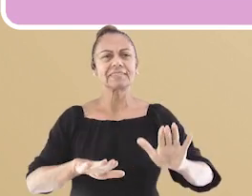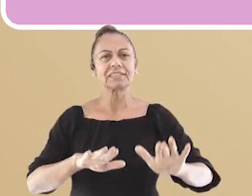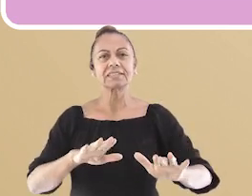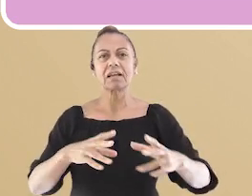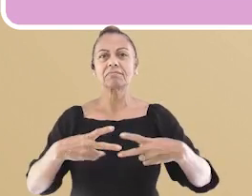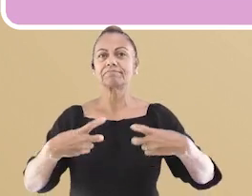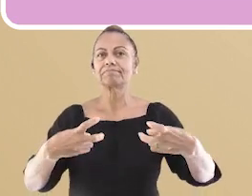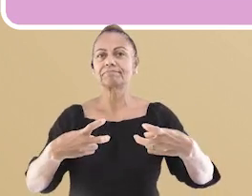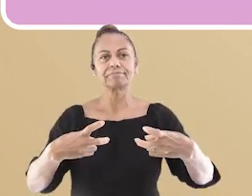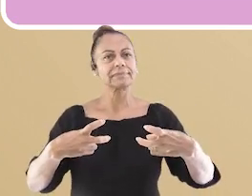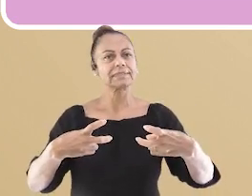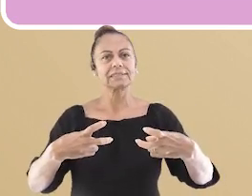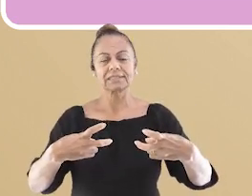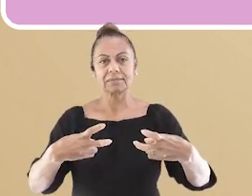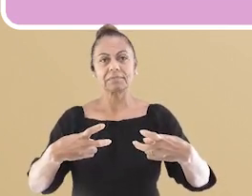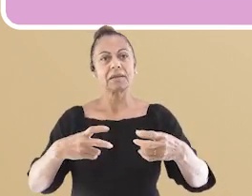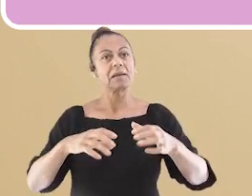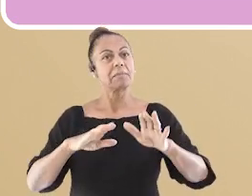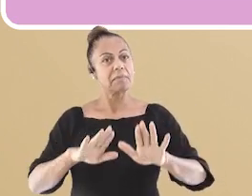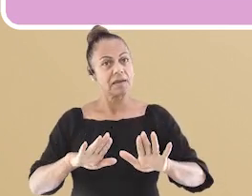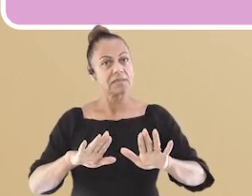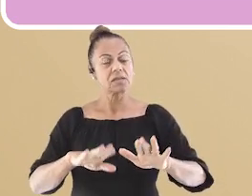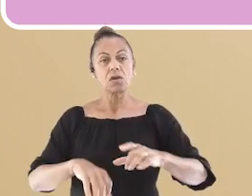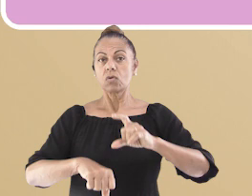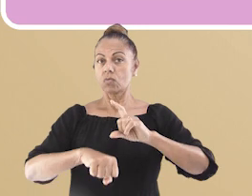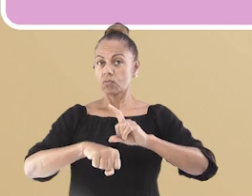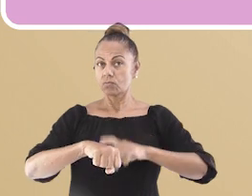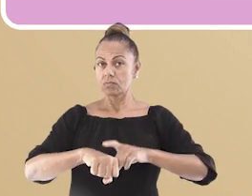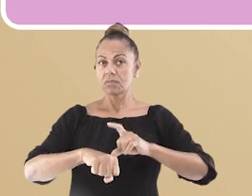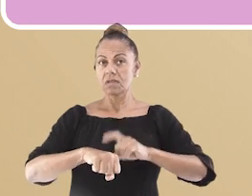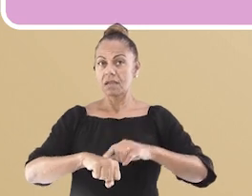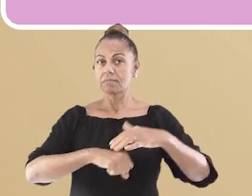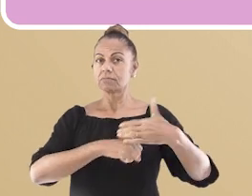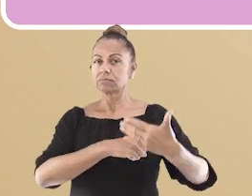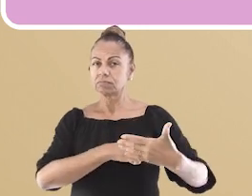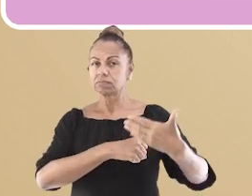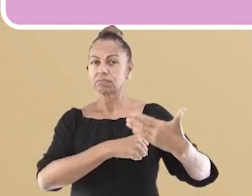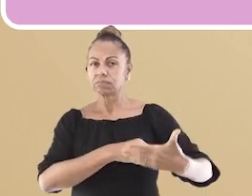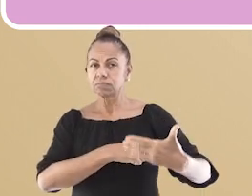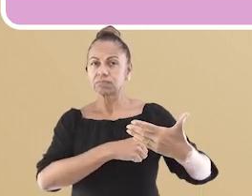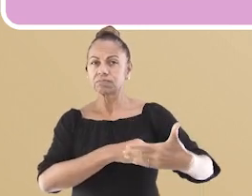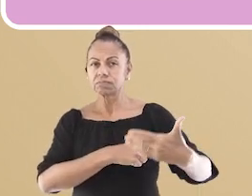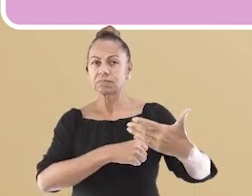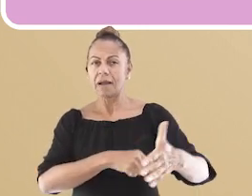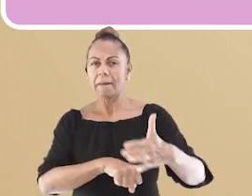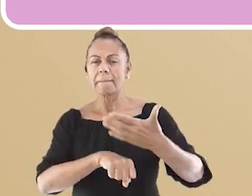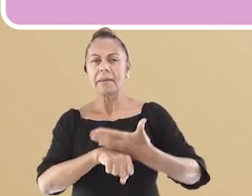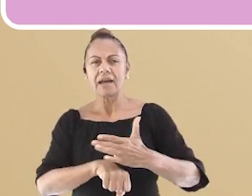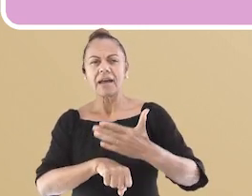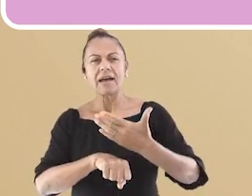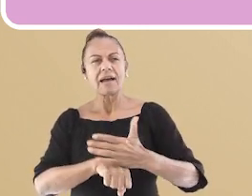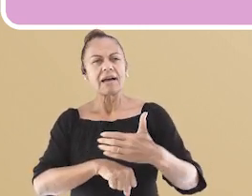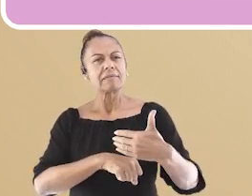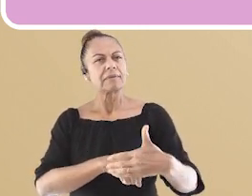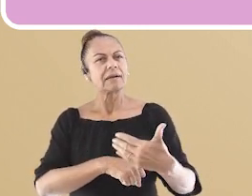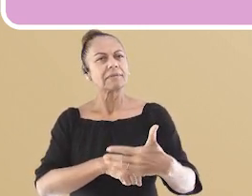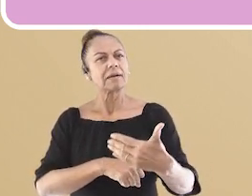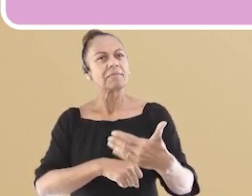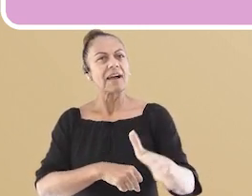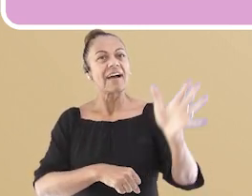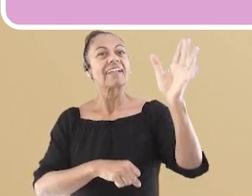perceber. A boa notícia é que, com o tempo e prática, podemos aprender a